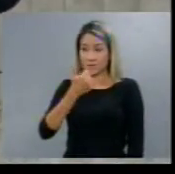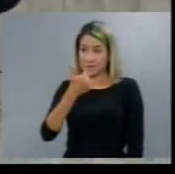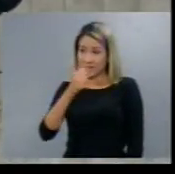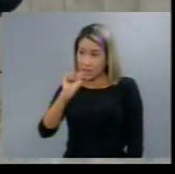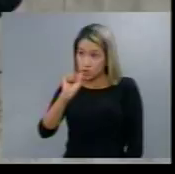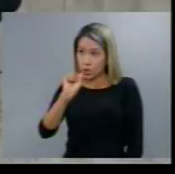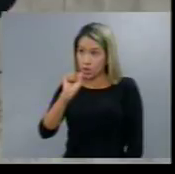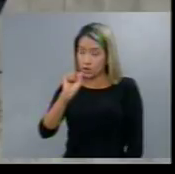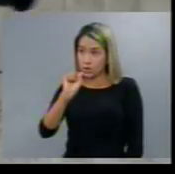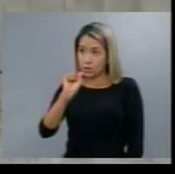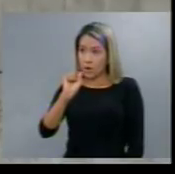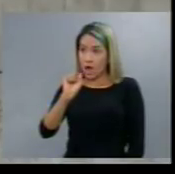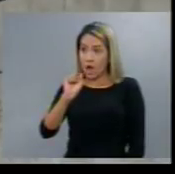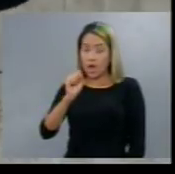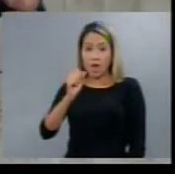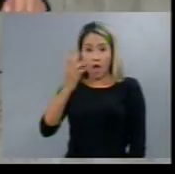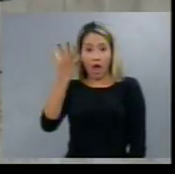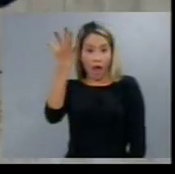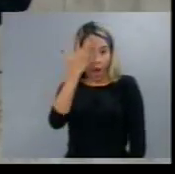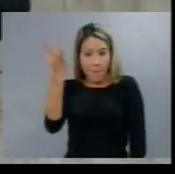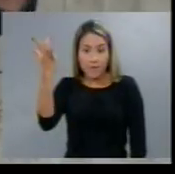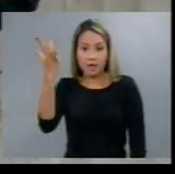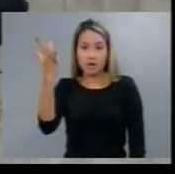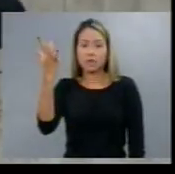desses congressistas seriam eleitos